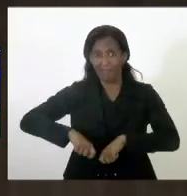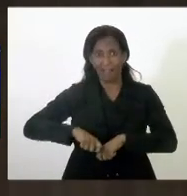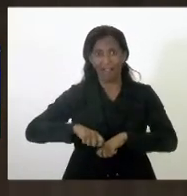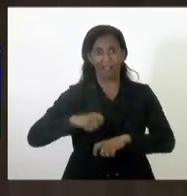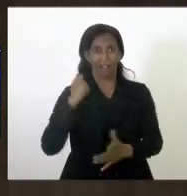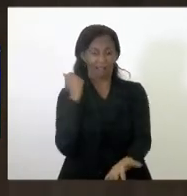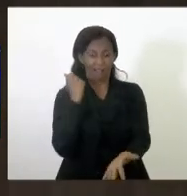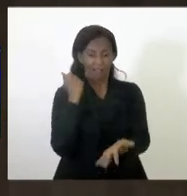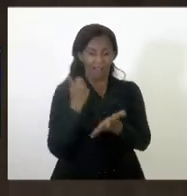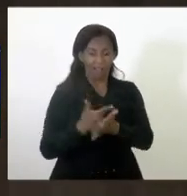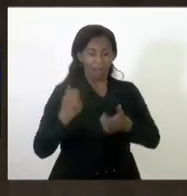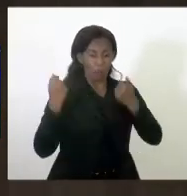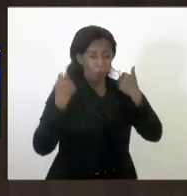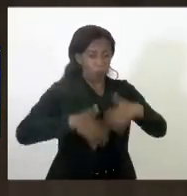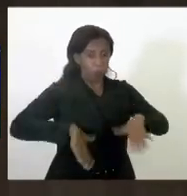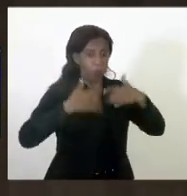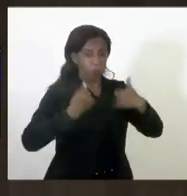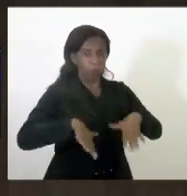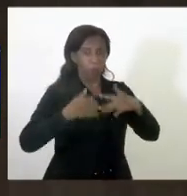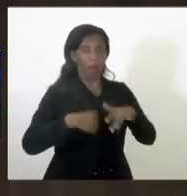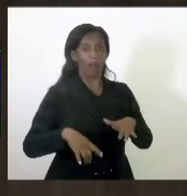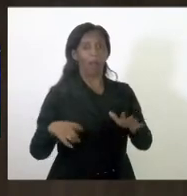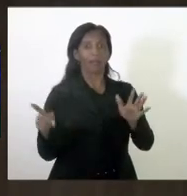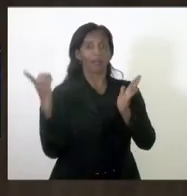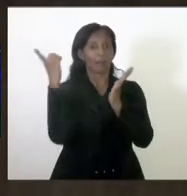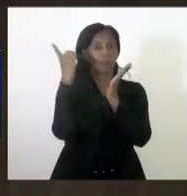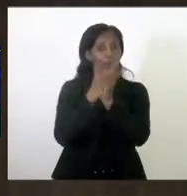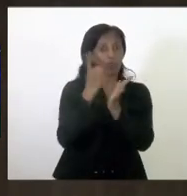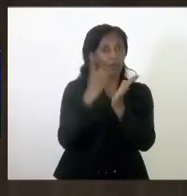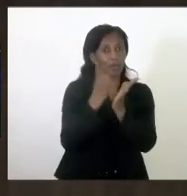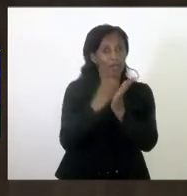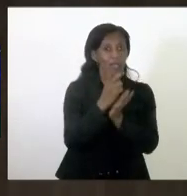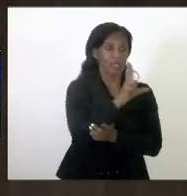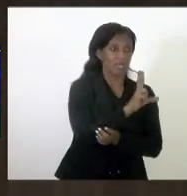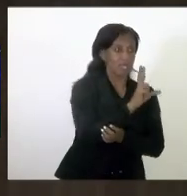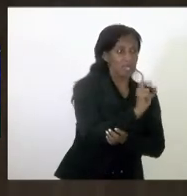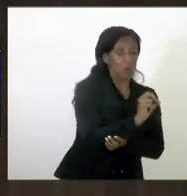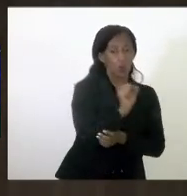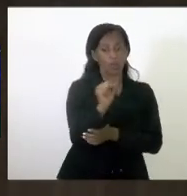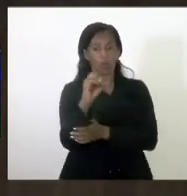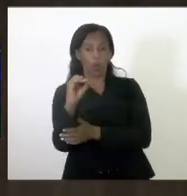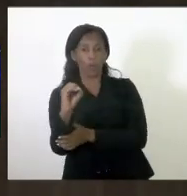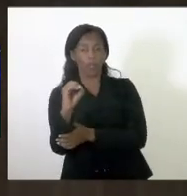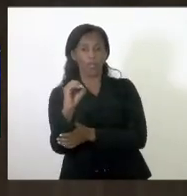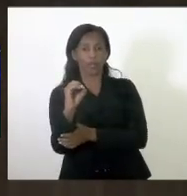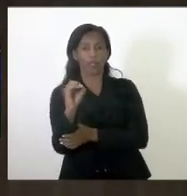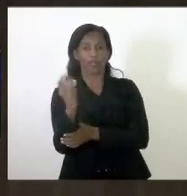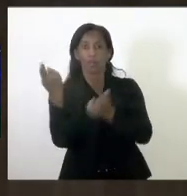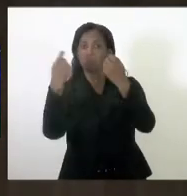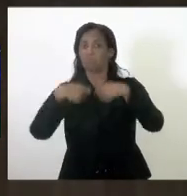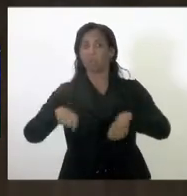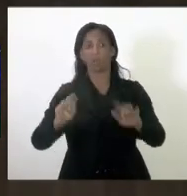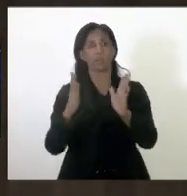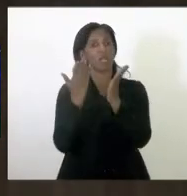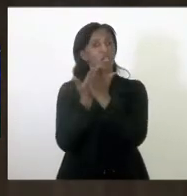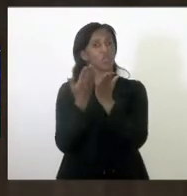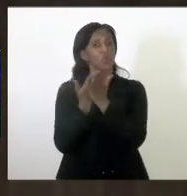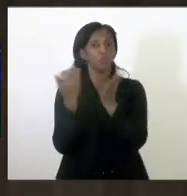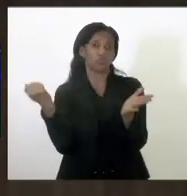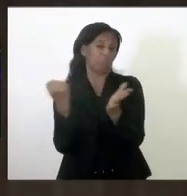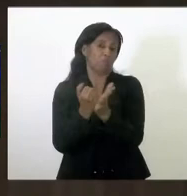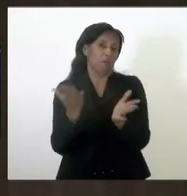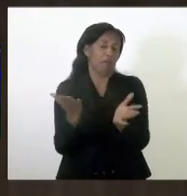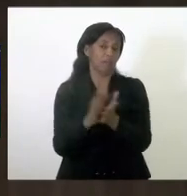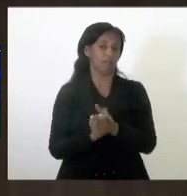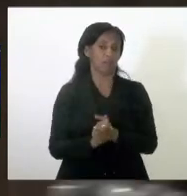suporta o gasto e definir por decreto se será 50 ou 80, mas não cabe estudo de impacto. Vossa Excelência tem razão, se couber, a